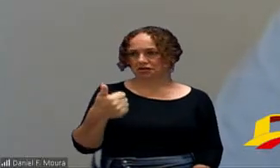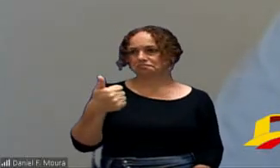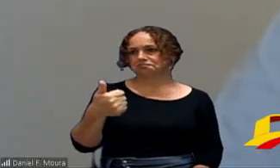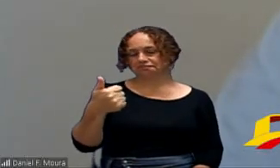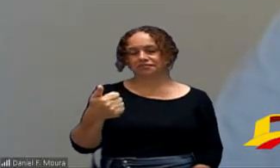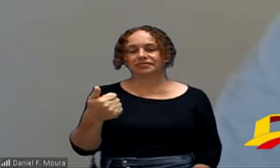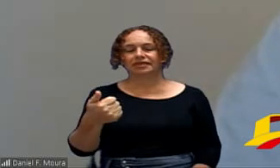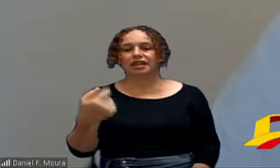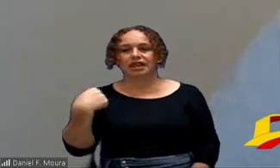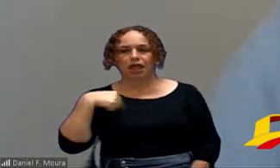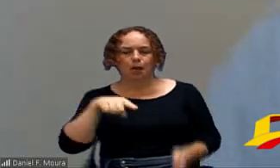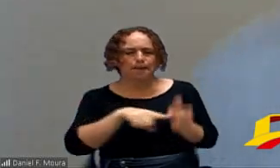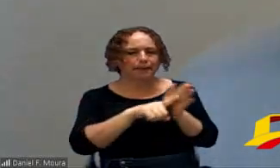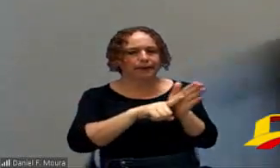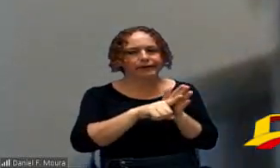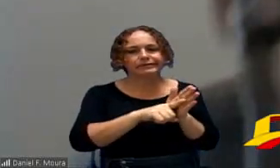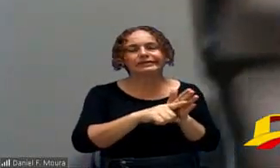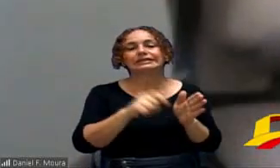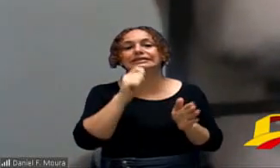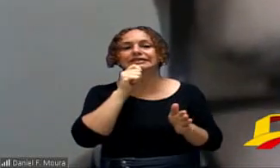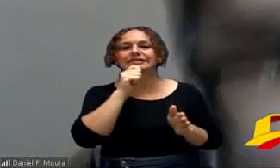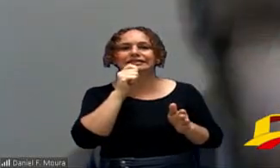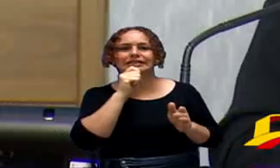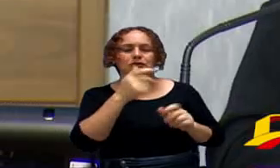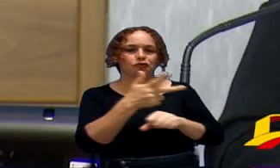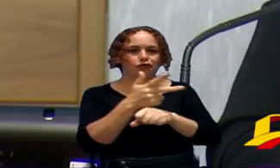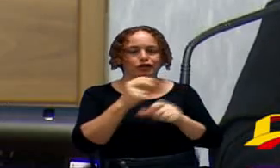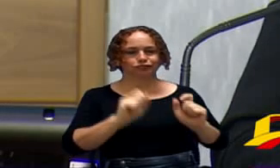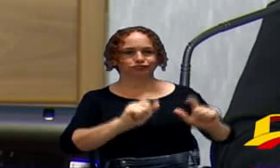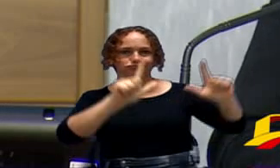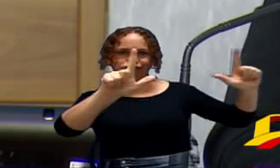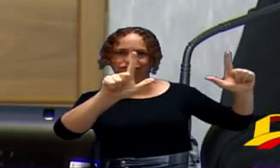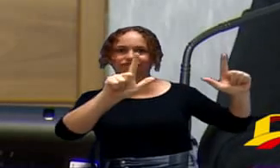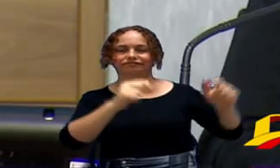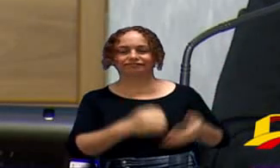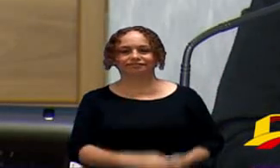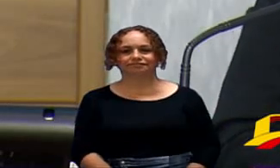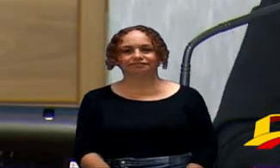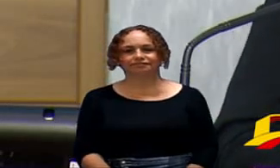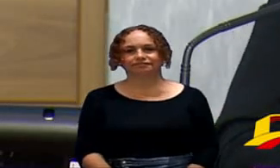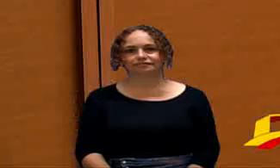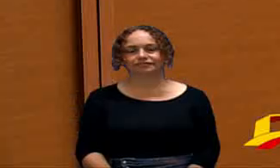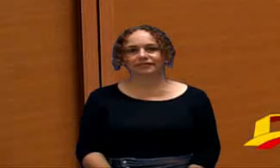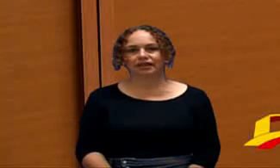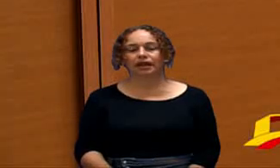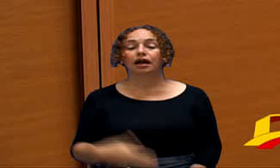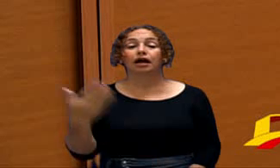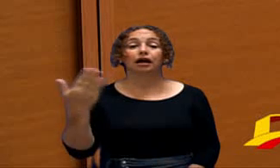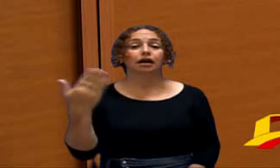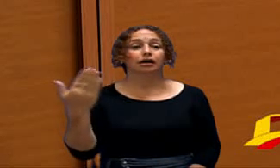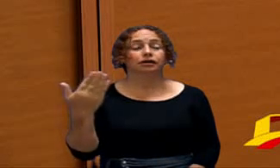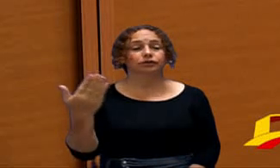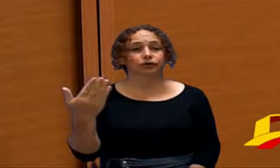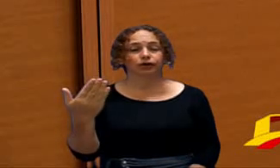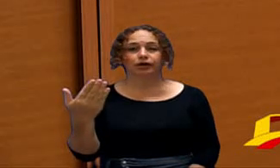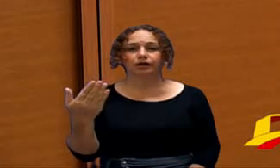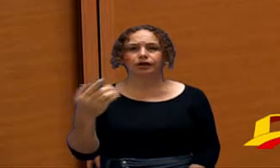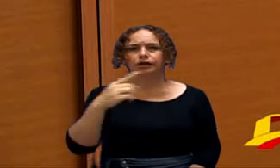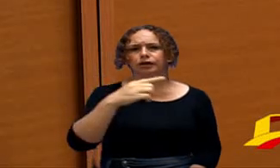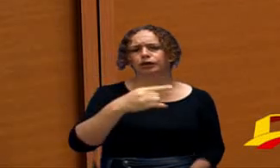dando para compartilhar. Tá bom. Obrigado, viu? Desculpa. Obrigado. Quem senhor é isso, Scott, bem? Também pelo Zoom.